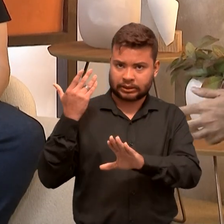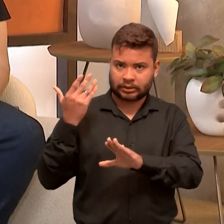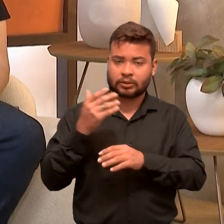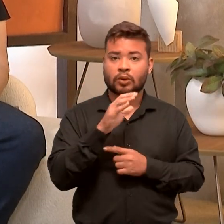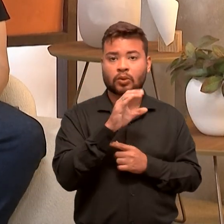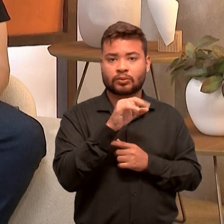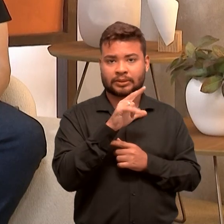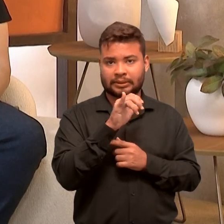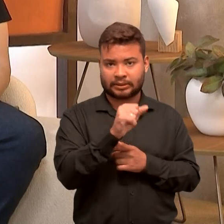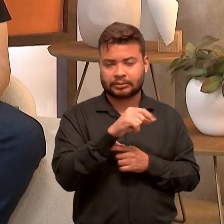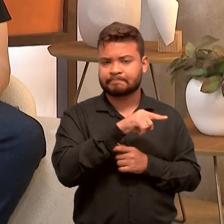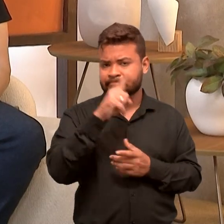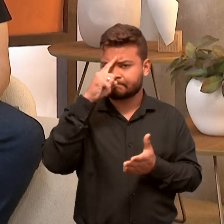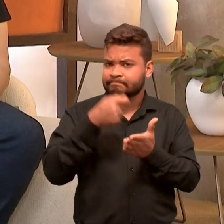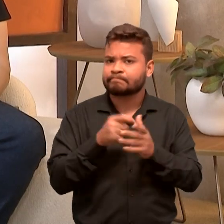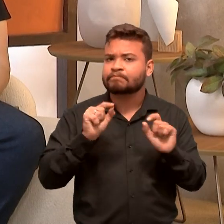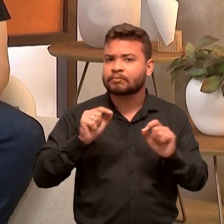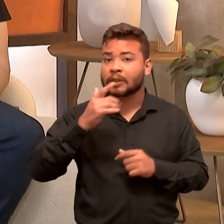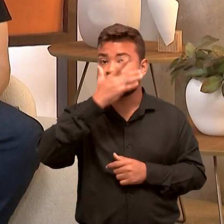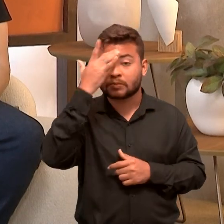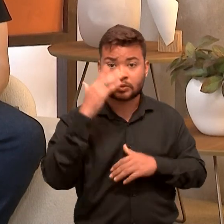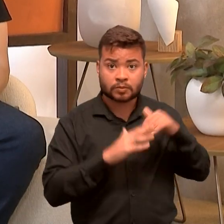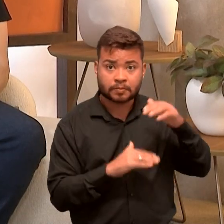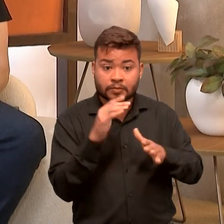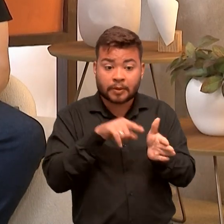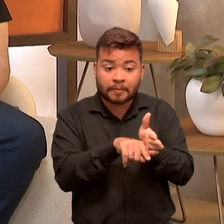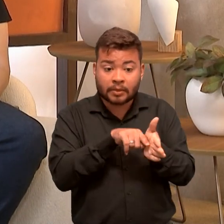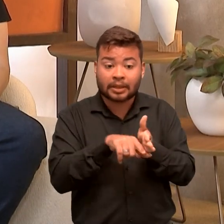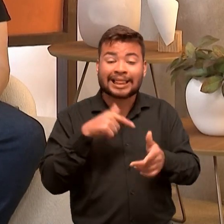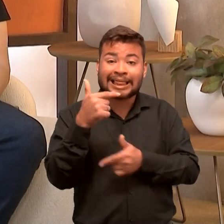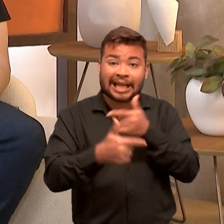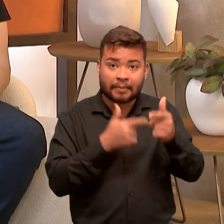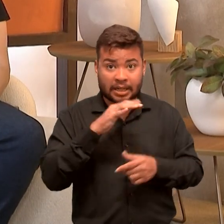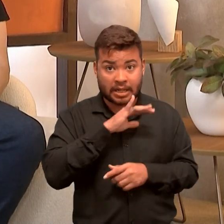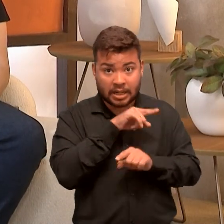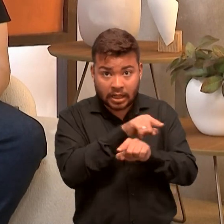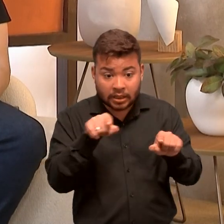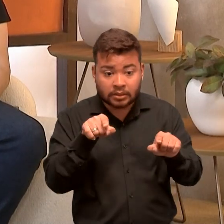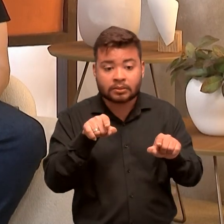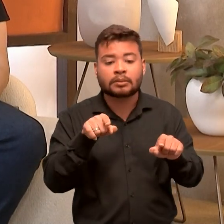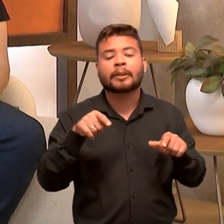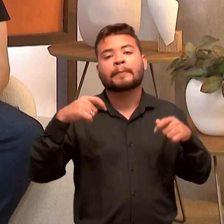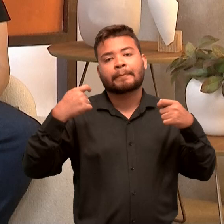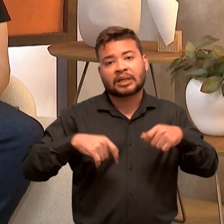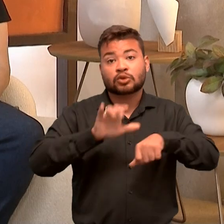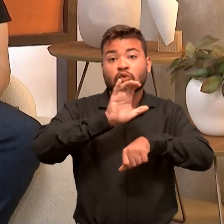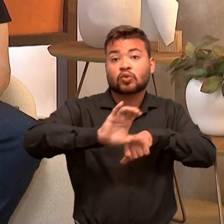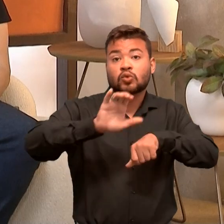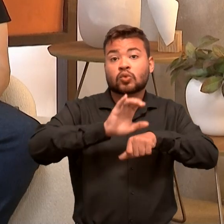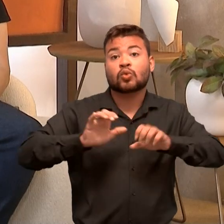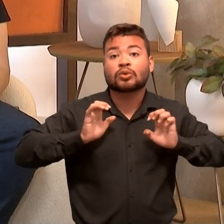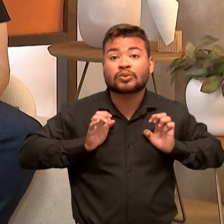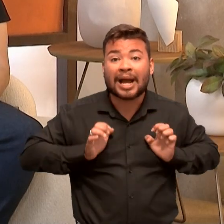também determinou que todo pesquisador, todo indivíduo que trabalha com animal tem que ter feito um curso de ética